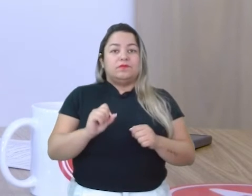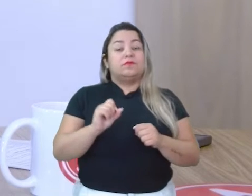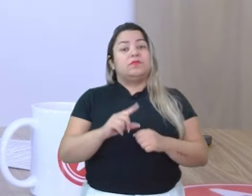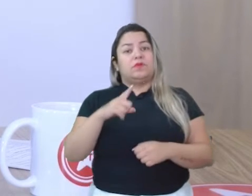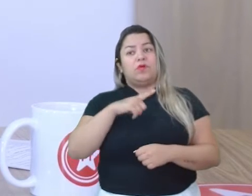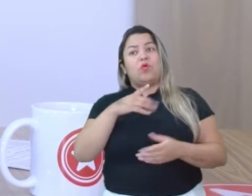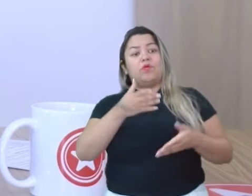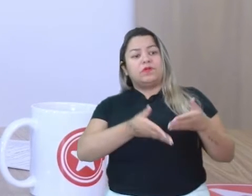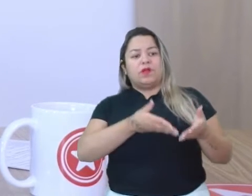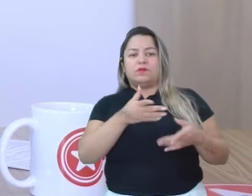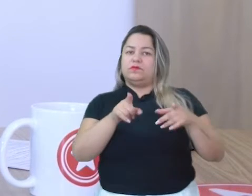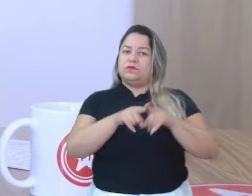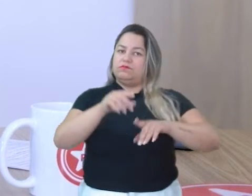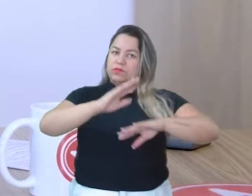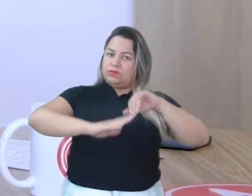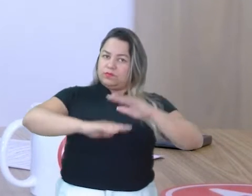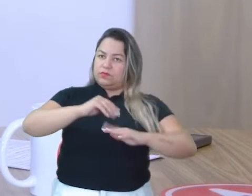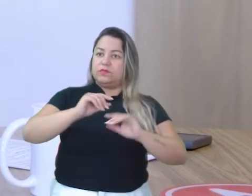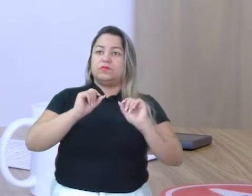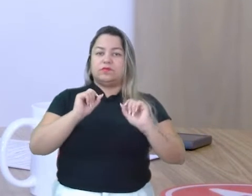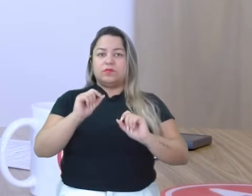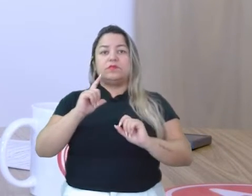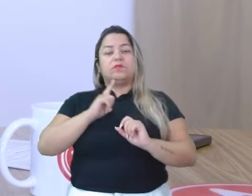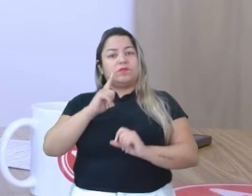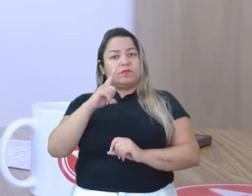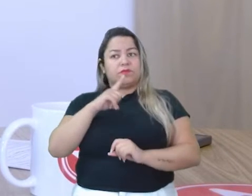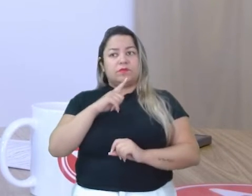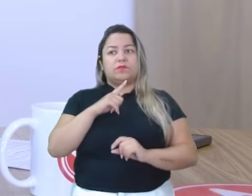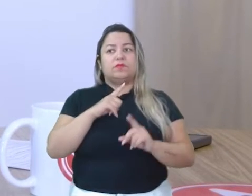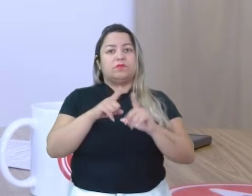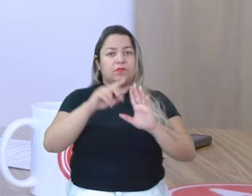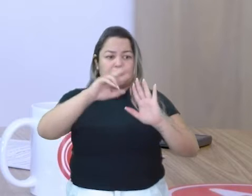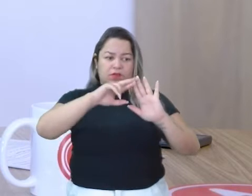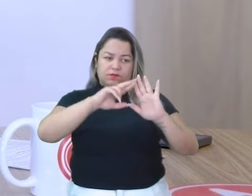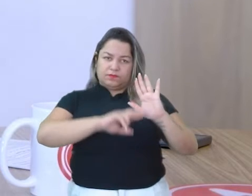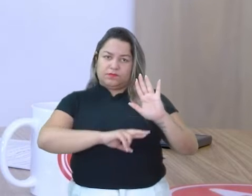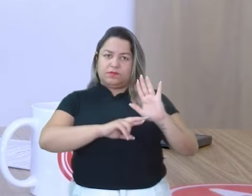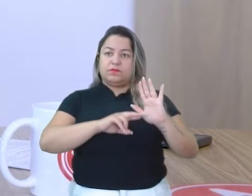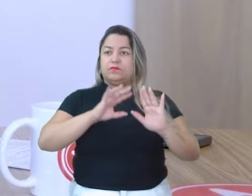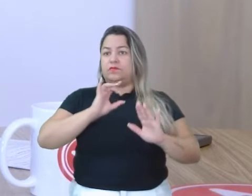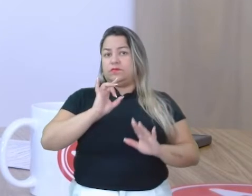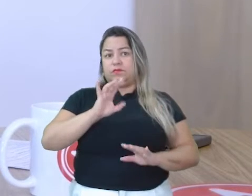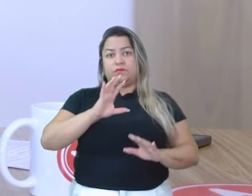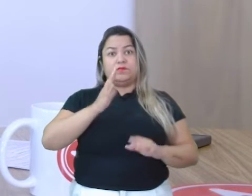cuidados, é o impulsionamento pago de publicações. Desde que esse impulsionamento observe algumas regras. Primeiro, é só